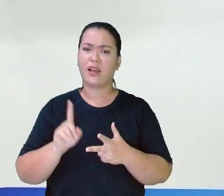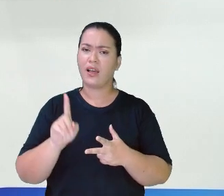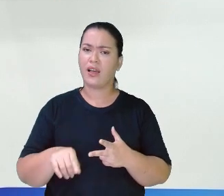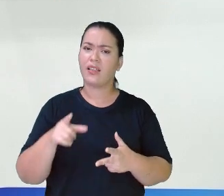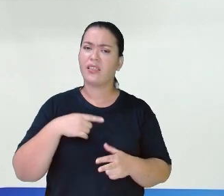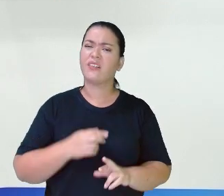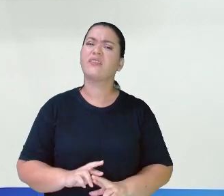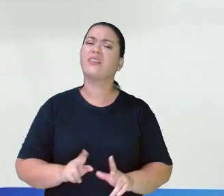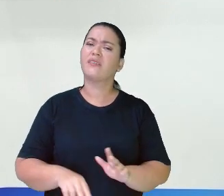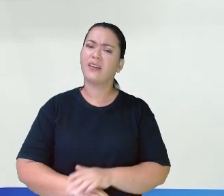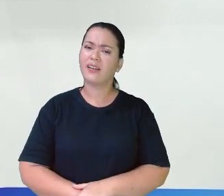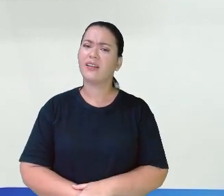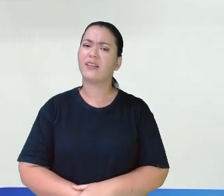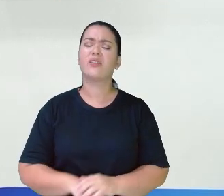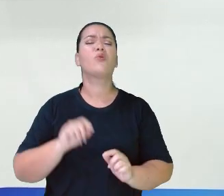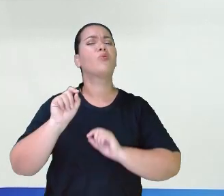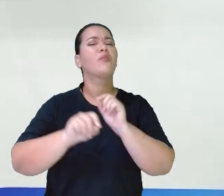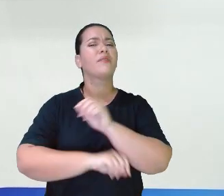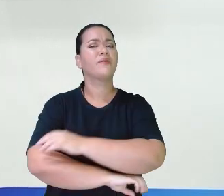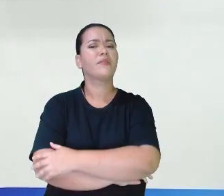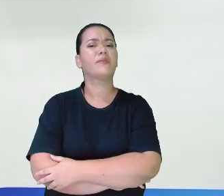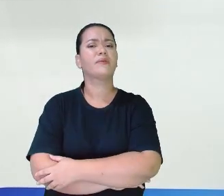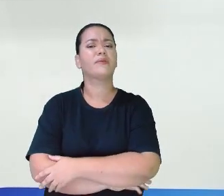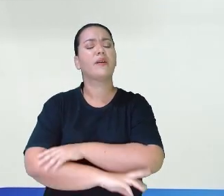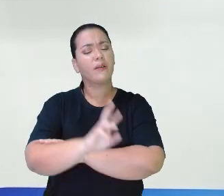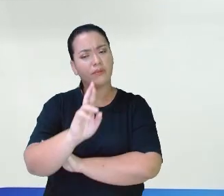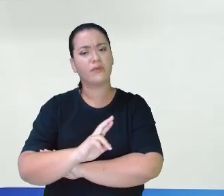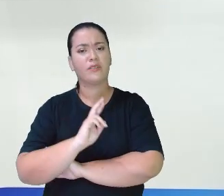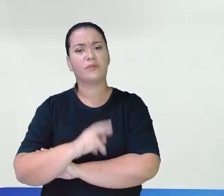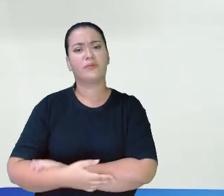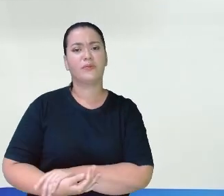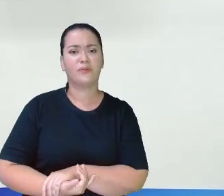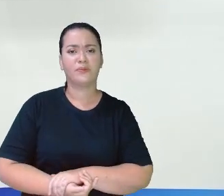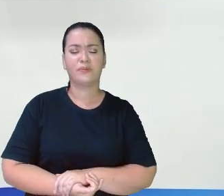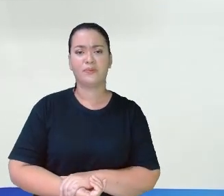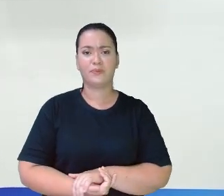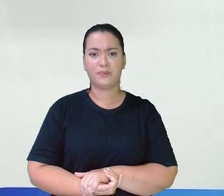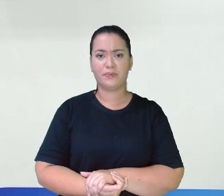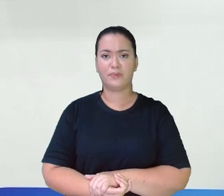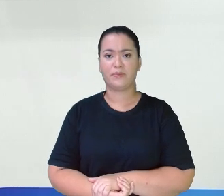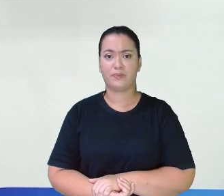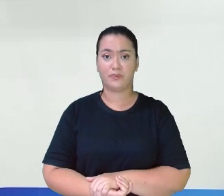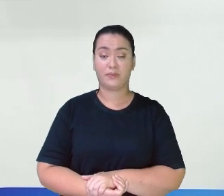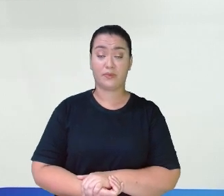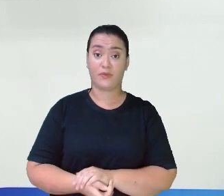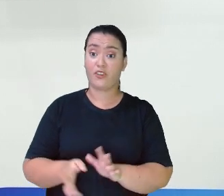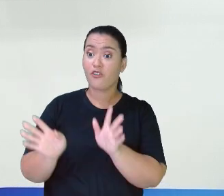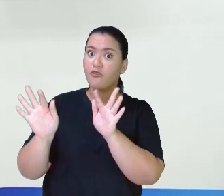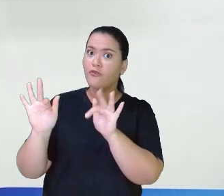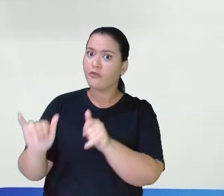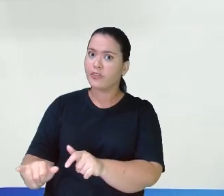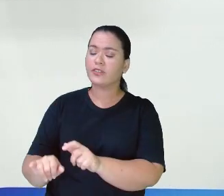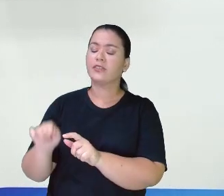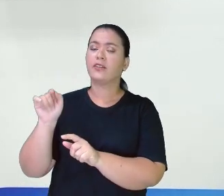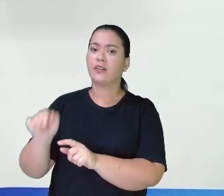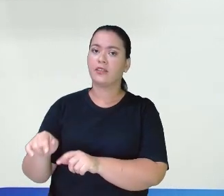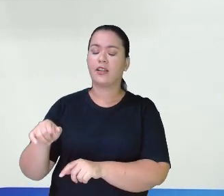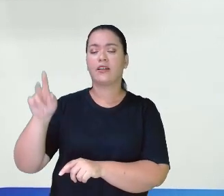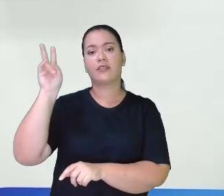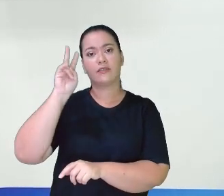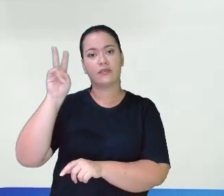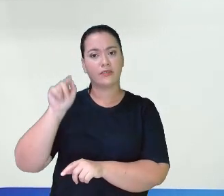coisa diferente? O que foi? Coloca para mim no chat. O final da